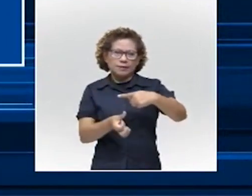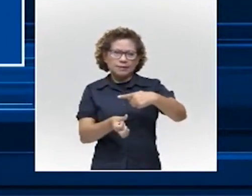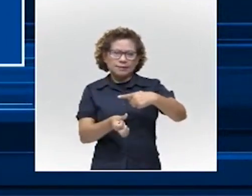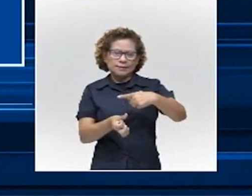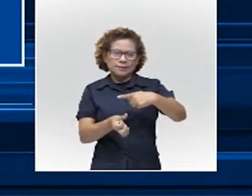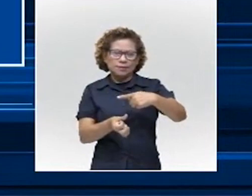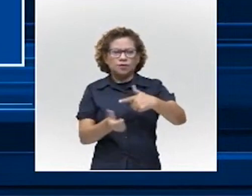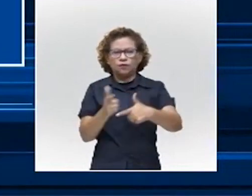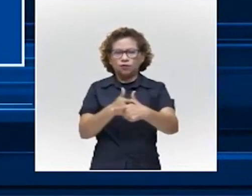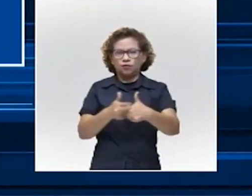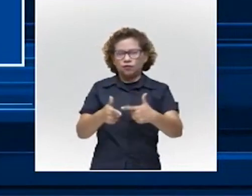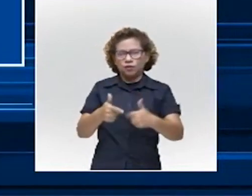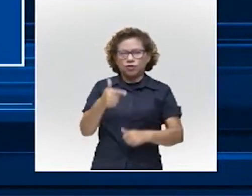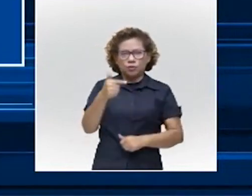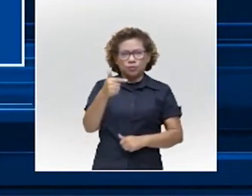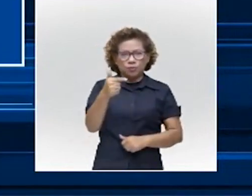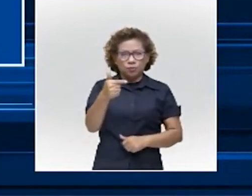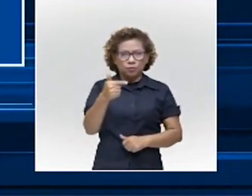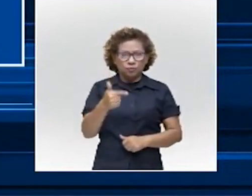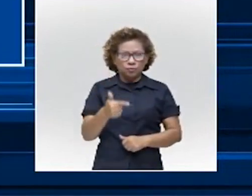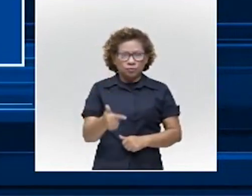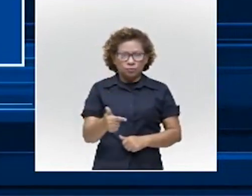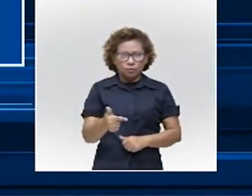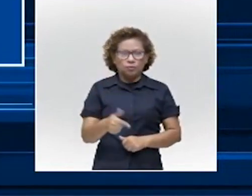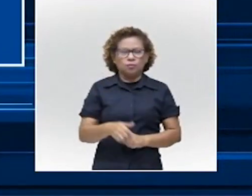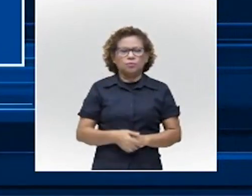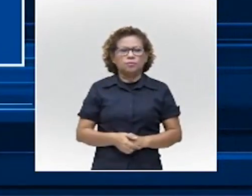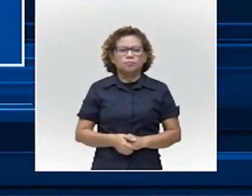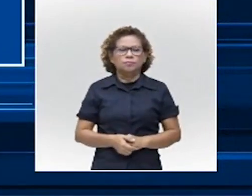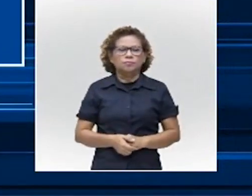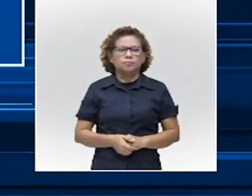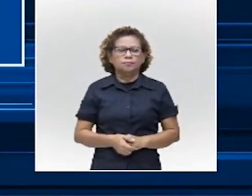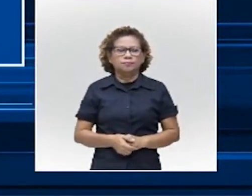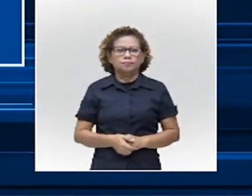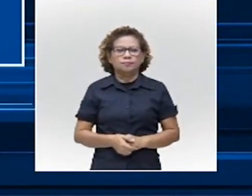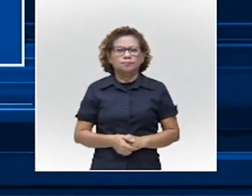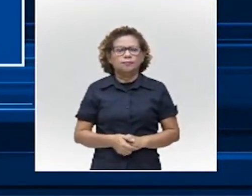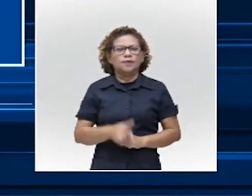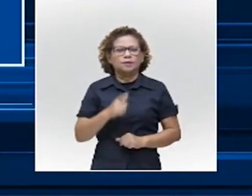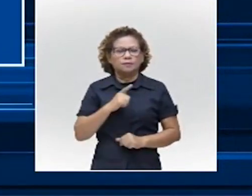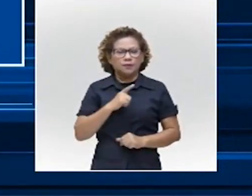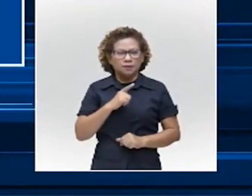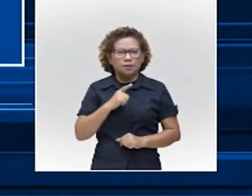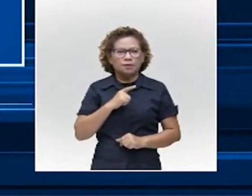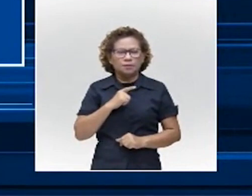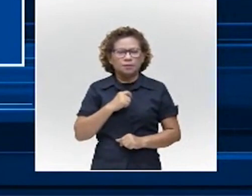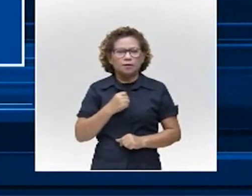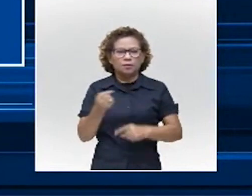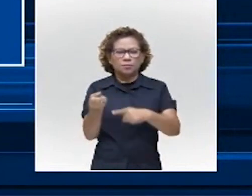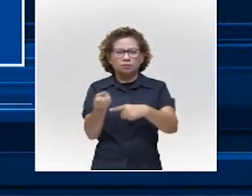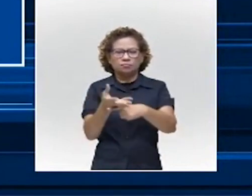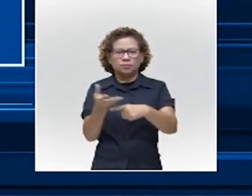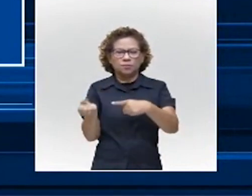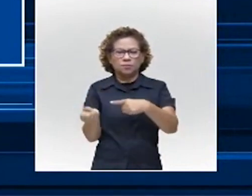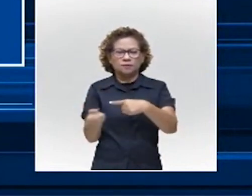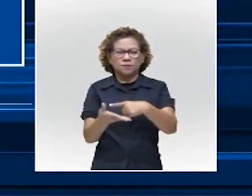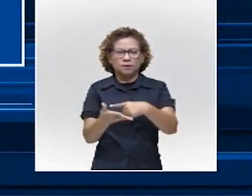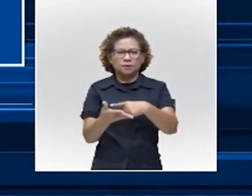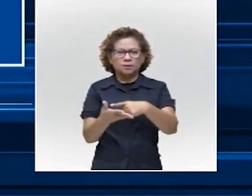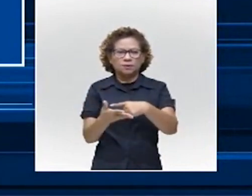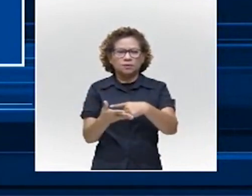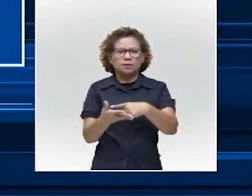aqui. E a gente vai obter uma fração equivalente, ok? Como que a gente vai